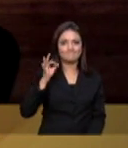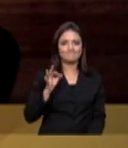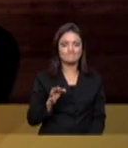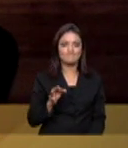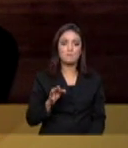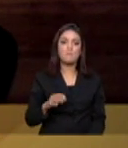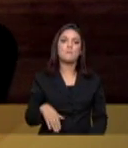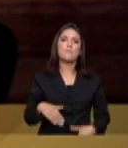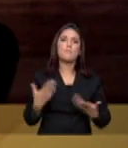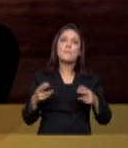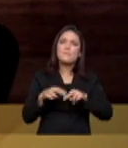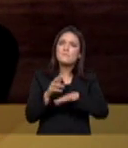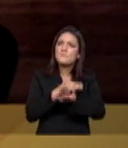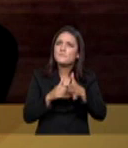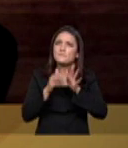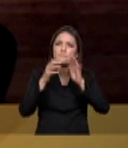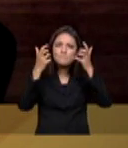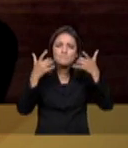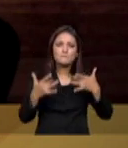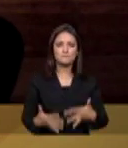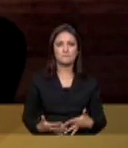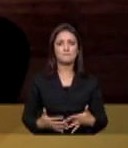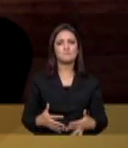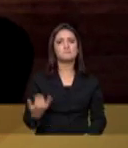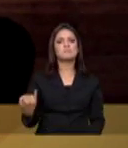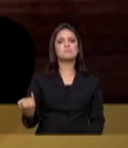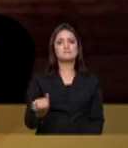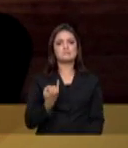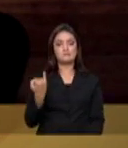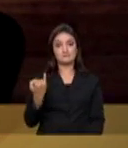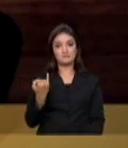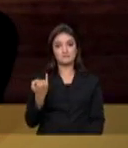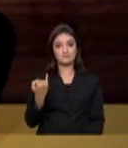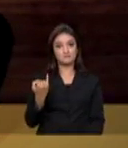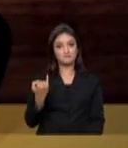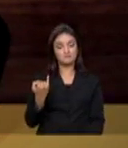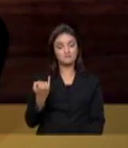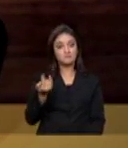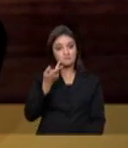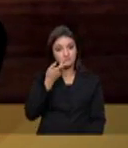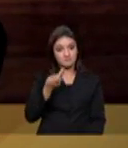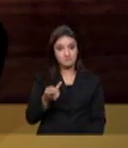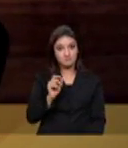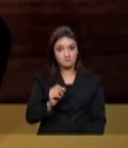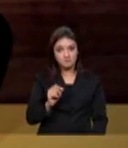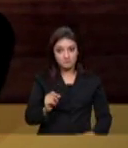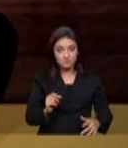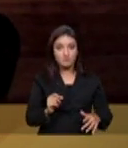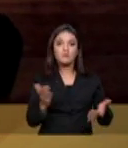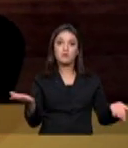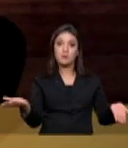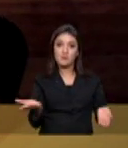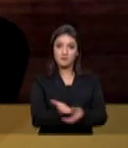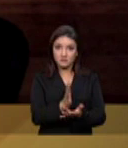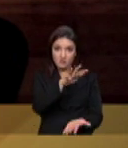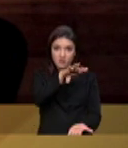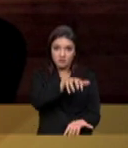todas acima exposto é imprescindível Será que as ações possessórias